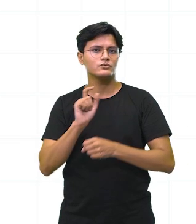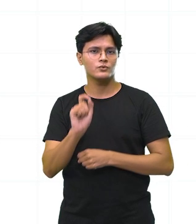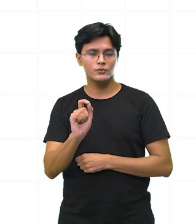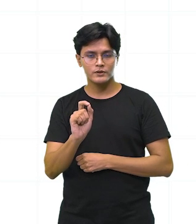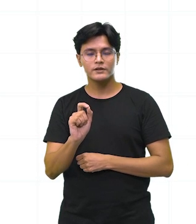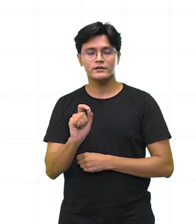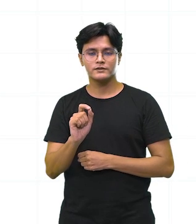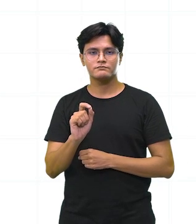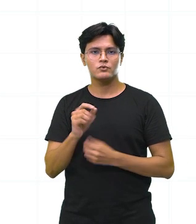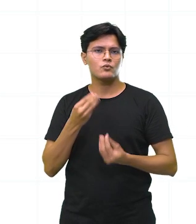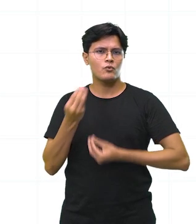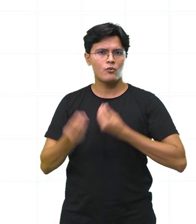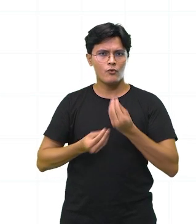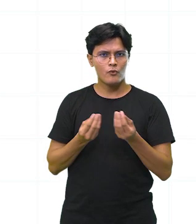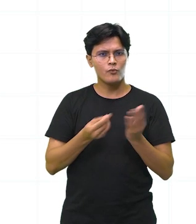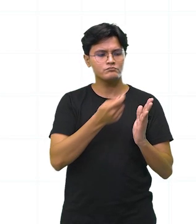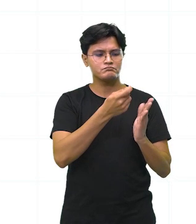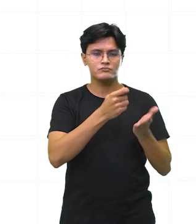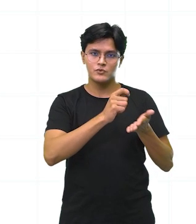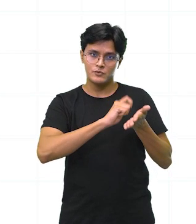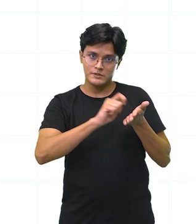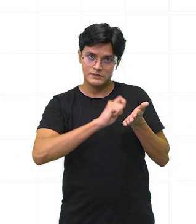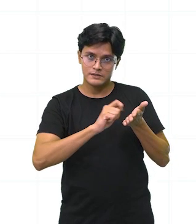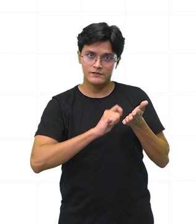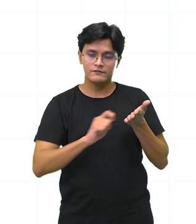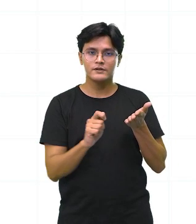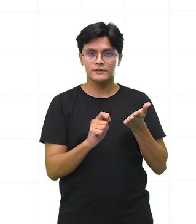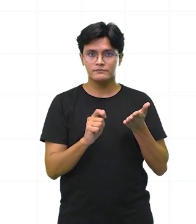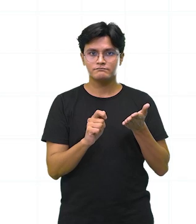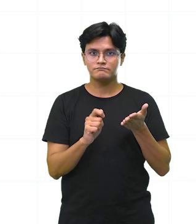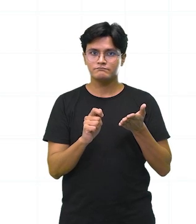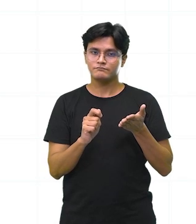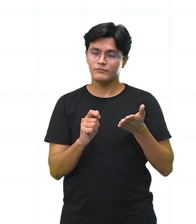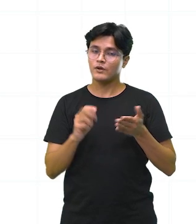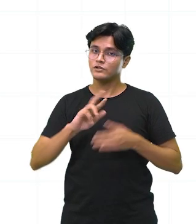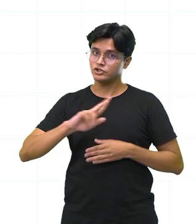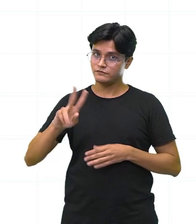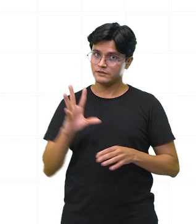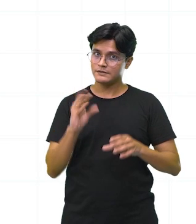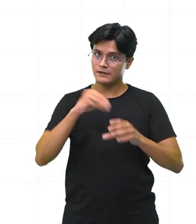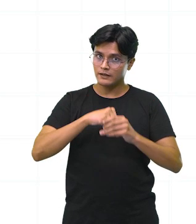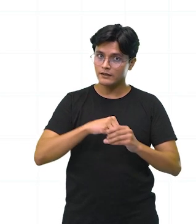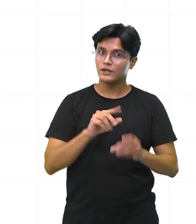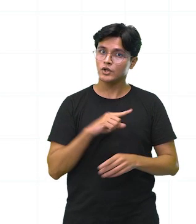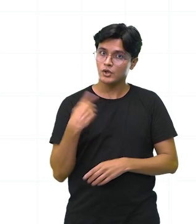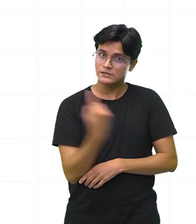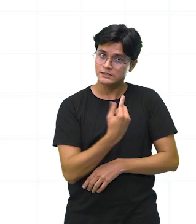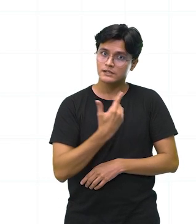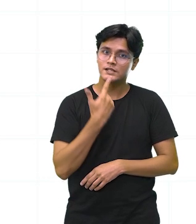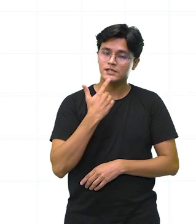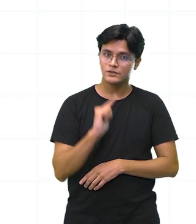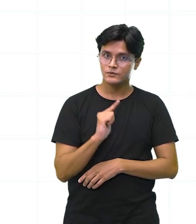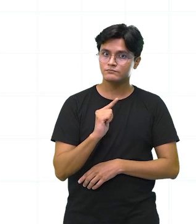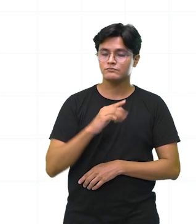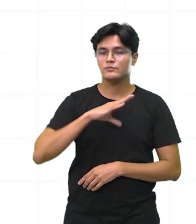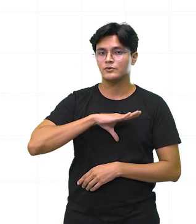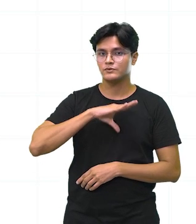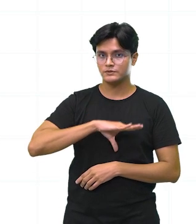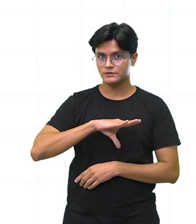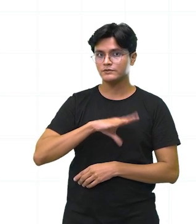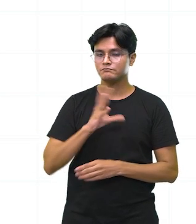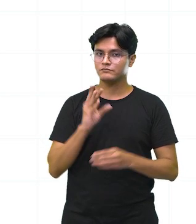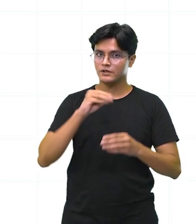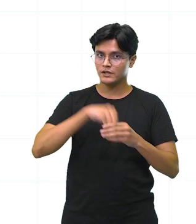aí eh isso gente essa diferença é dentro da nossa língua tá bom diferenças lexicais que nós encontramos dentro da